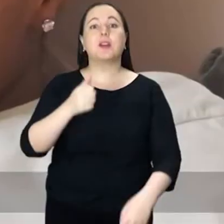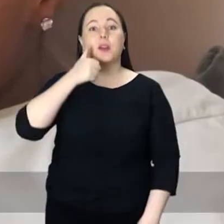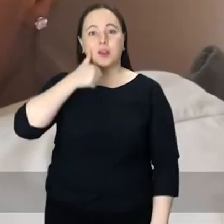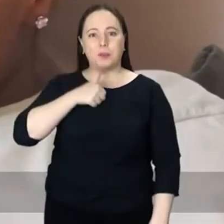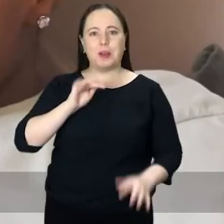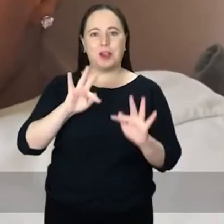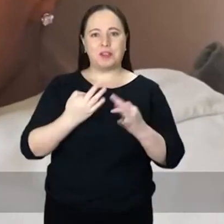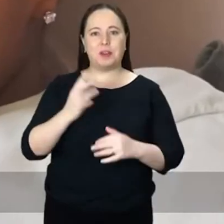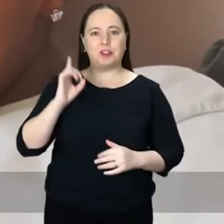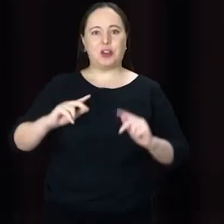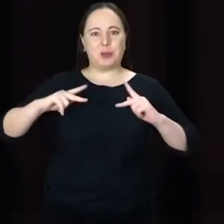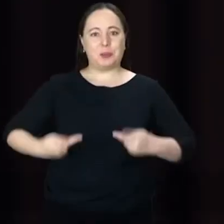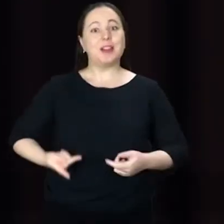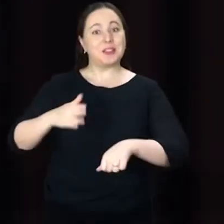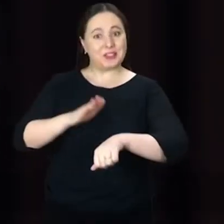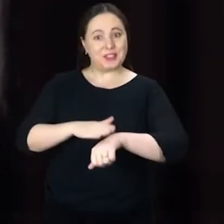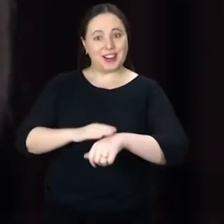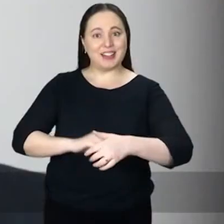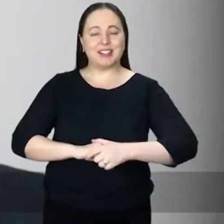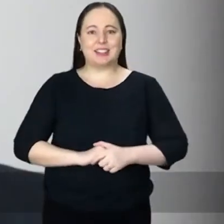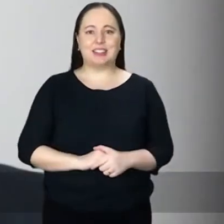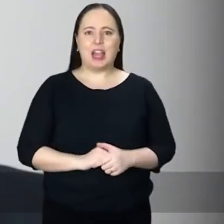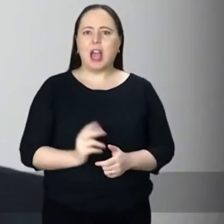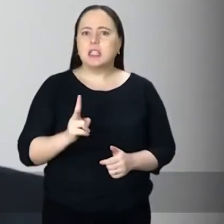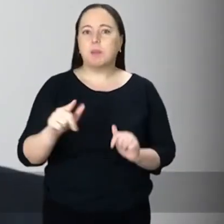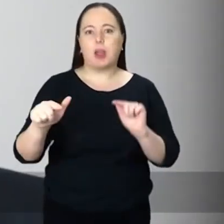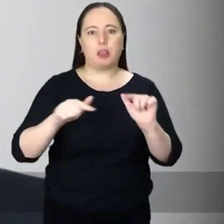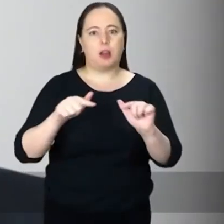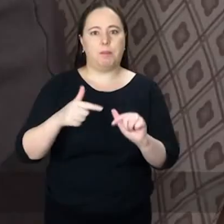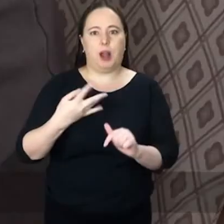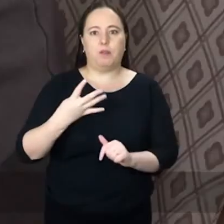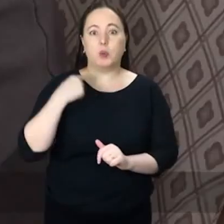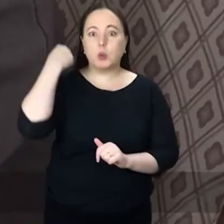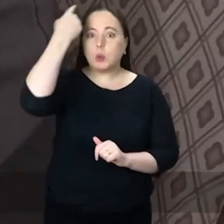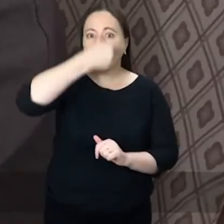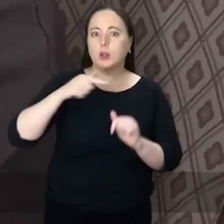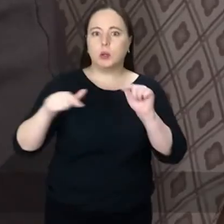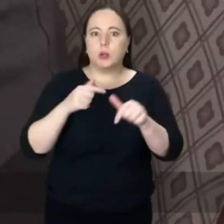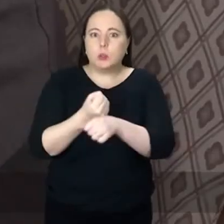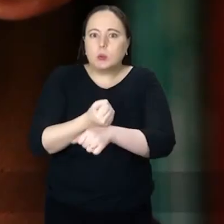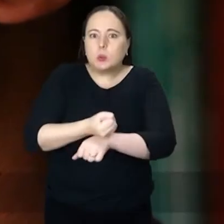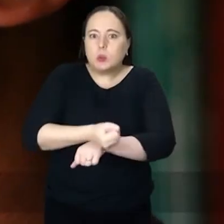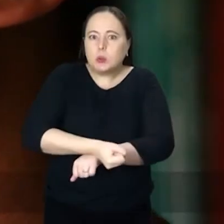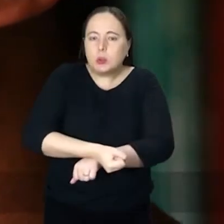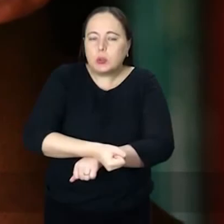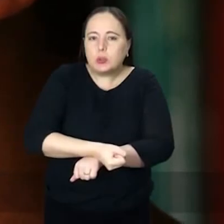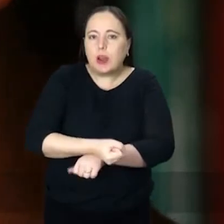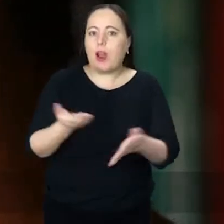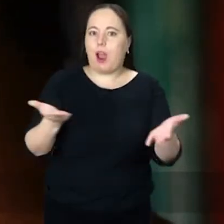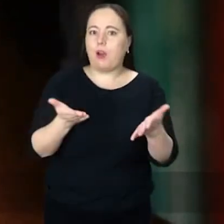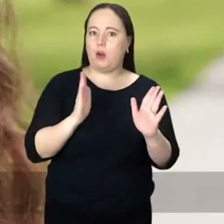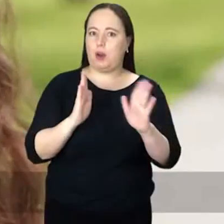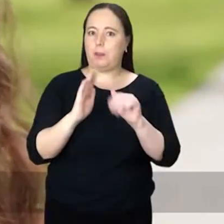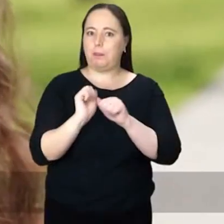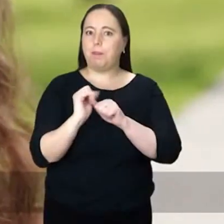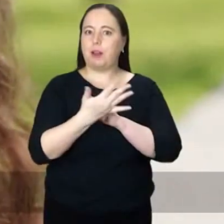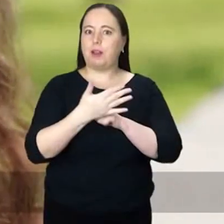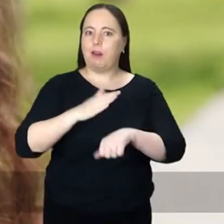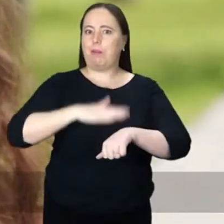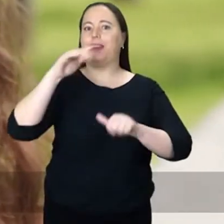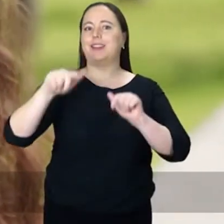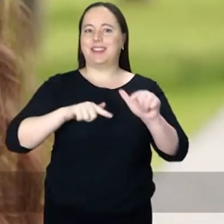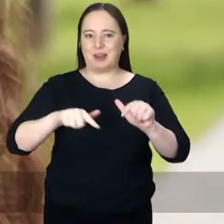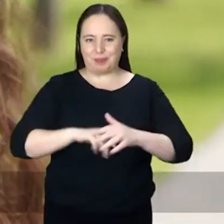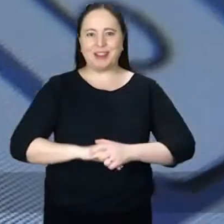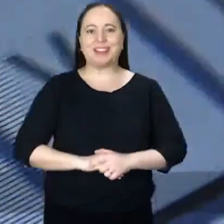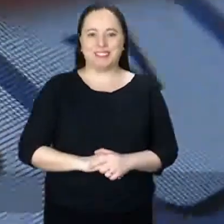ouvidoria do Ministério da Mulher, da Família e dos Direitos Humanos faz. Se em tempos comuns nossa ouvidoria trabalha sem parar, em meio